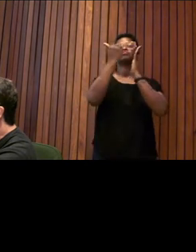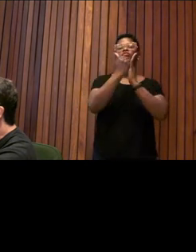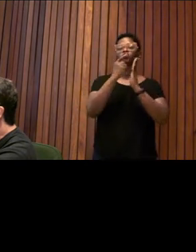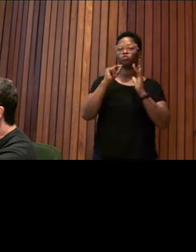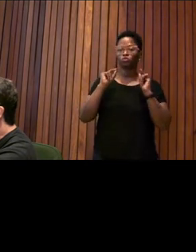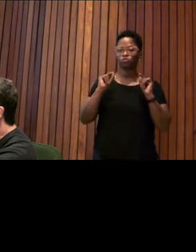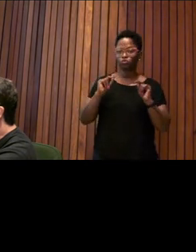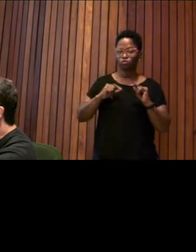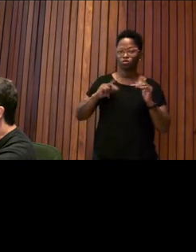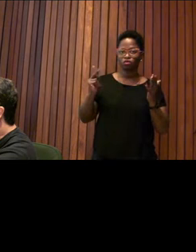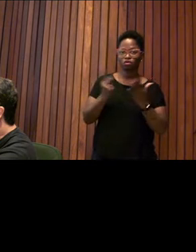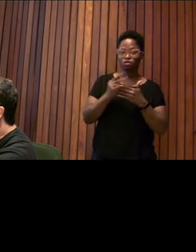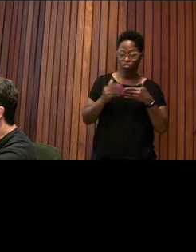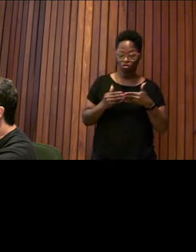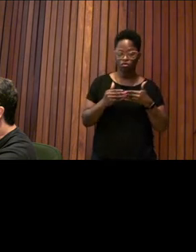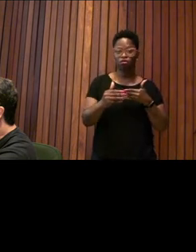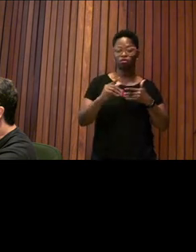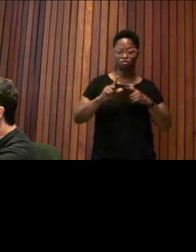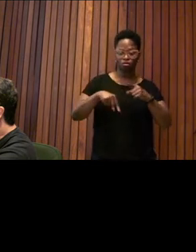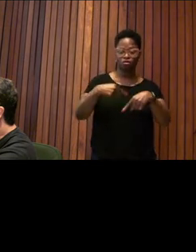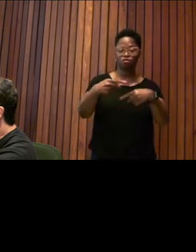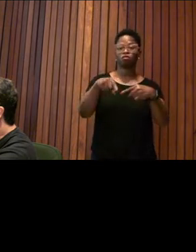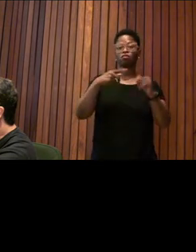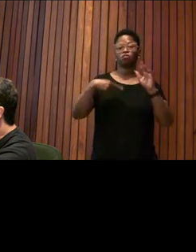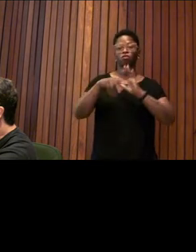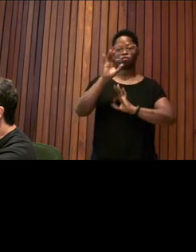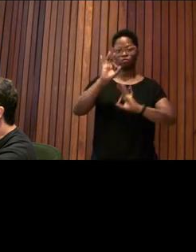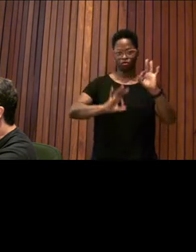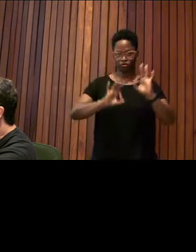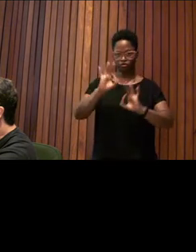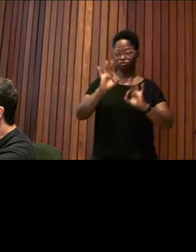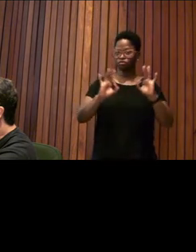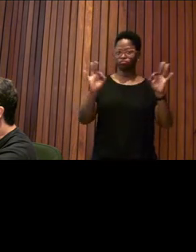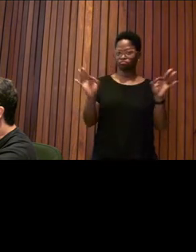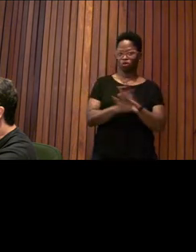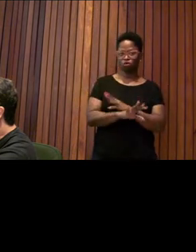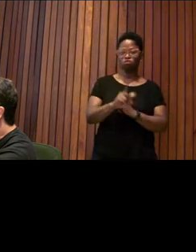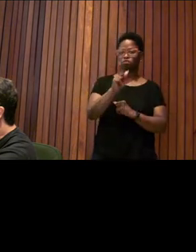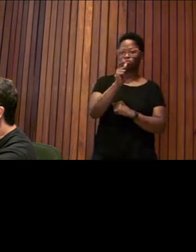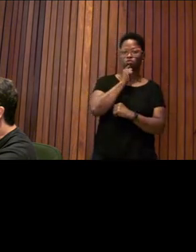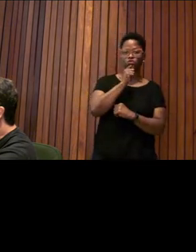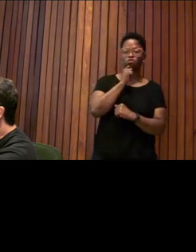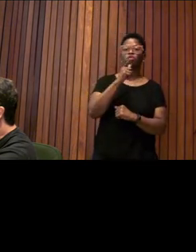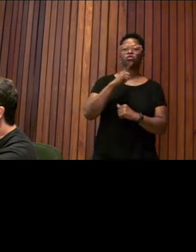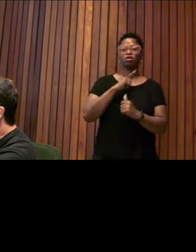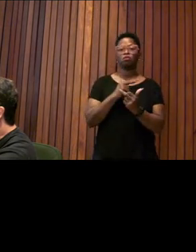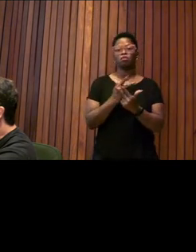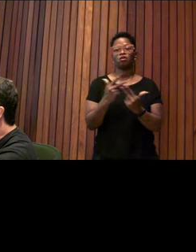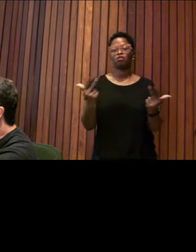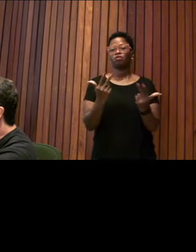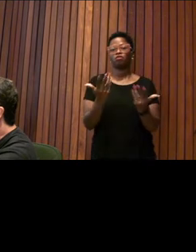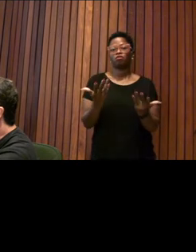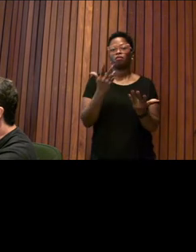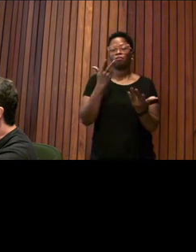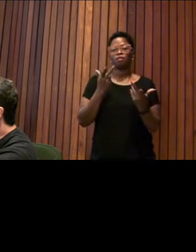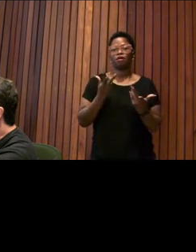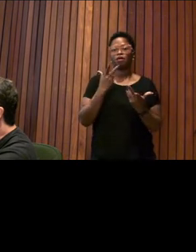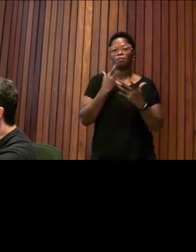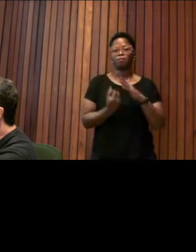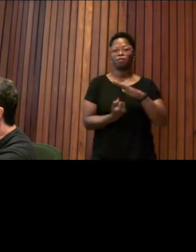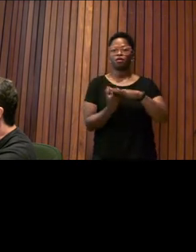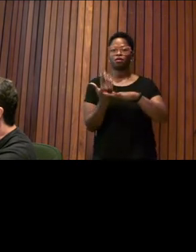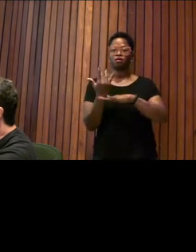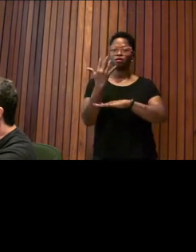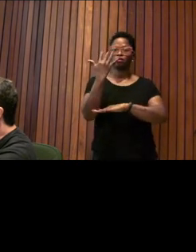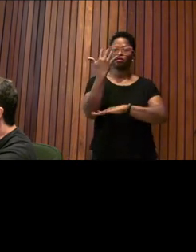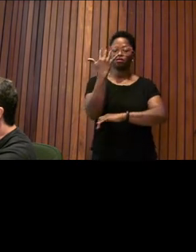foi e do que pode ser o legado desse projeto, né? Porque ele não acabou, ele é alguma coisa assim que é semente, é como o mural do